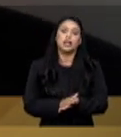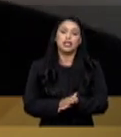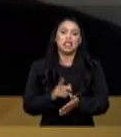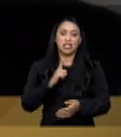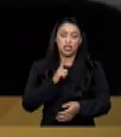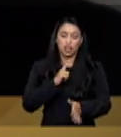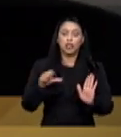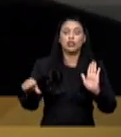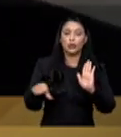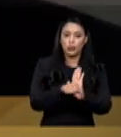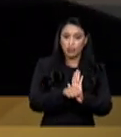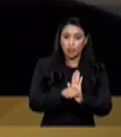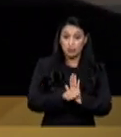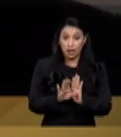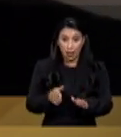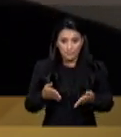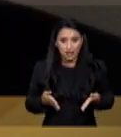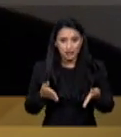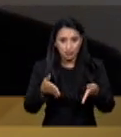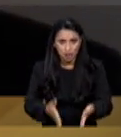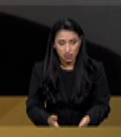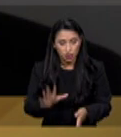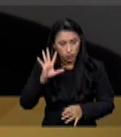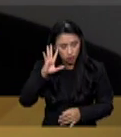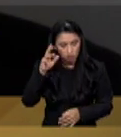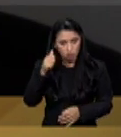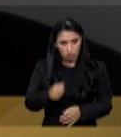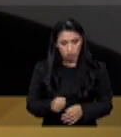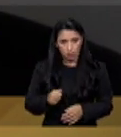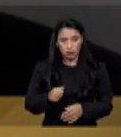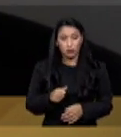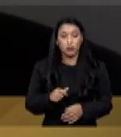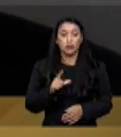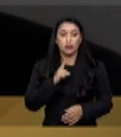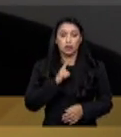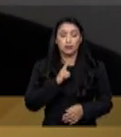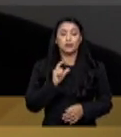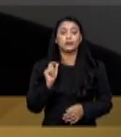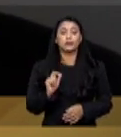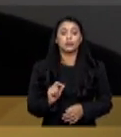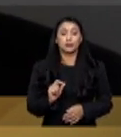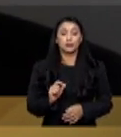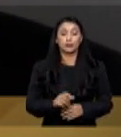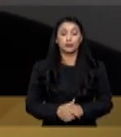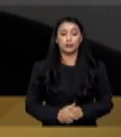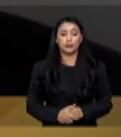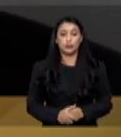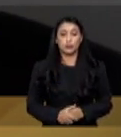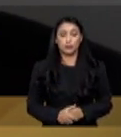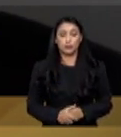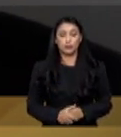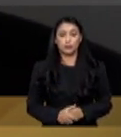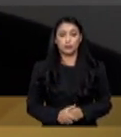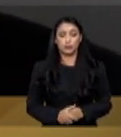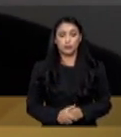ilícitas. Tal participação, assentei na decisão agravada, tal participação, no entanto,